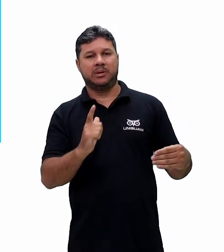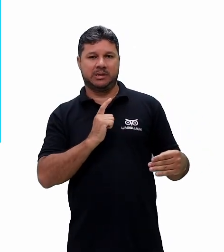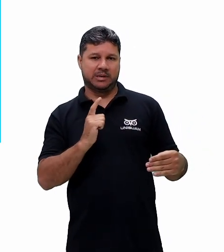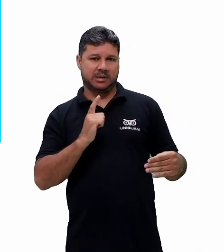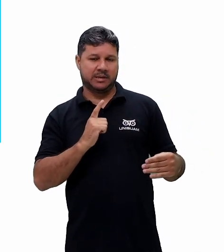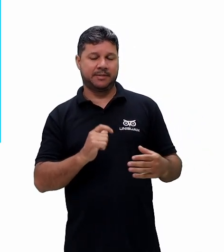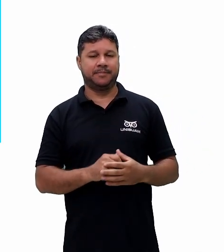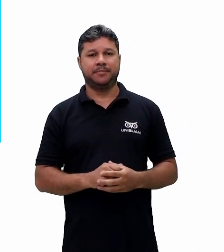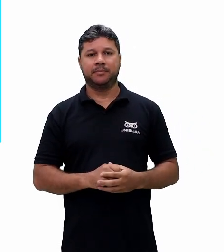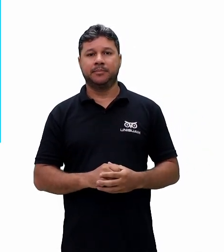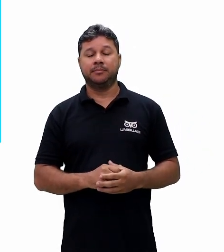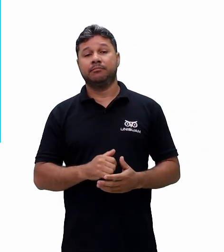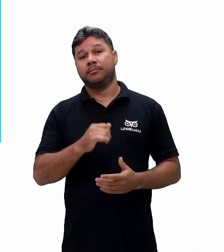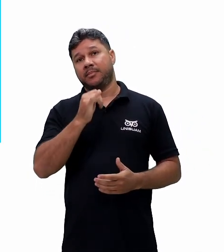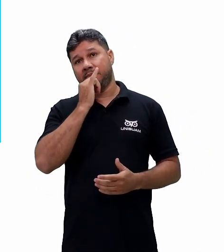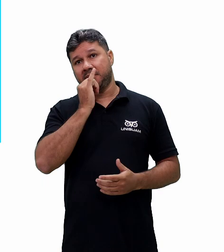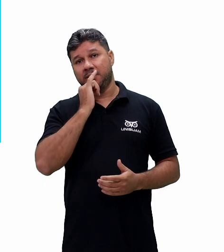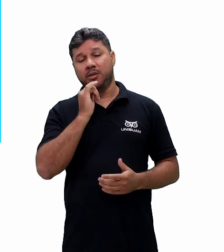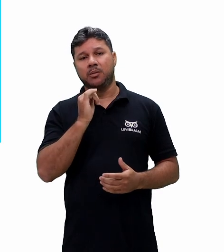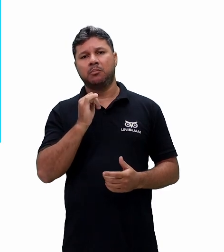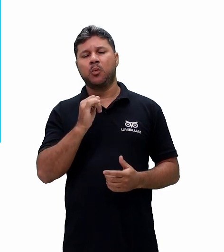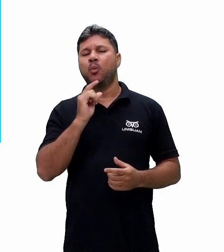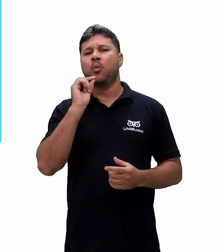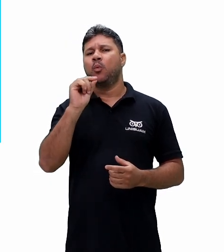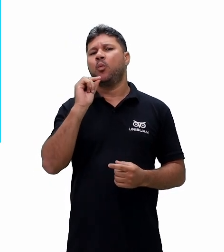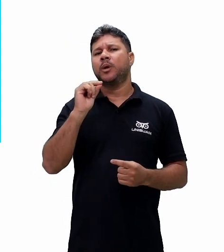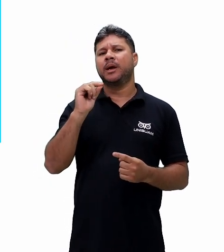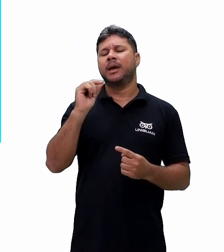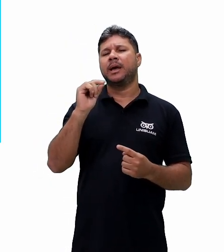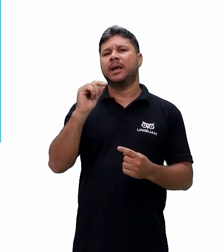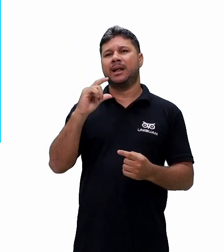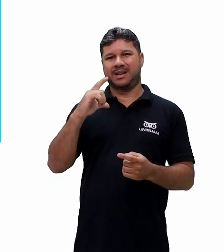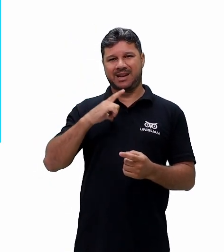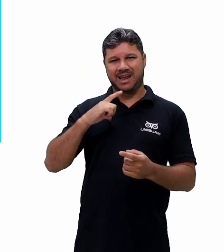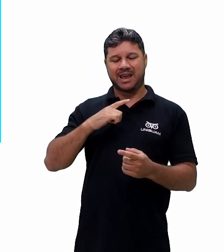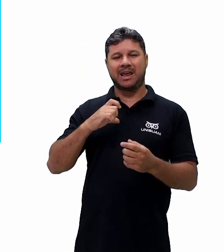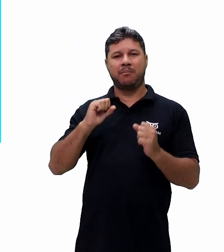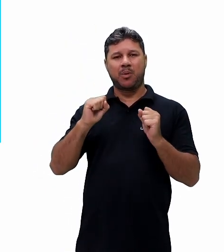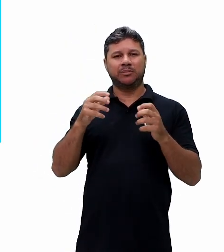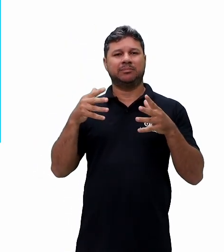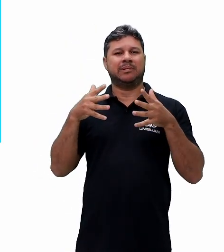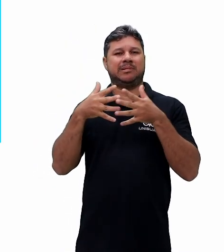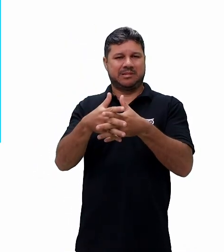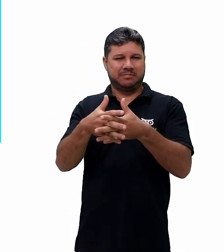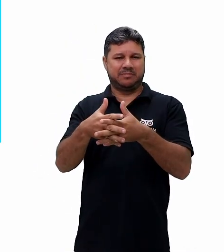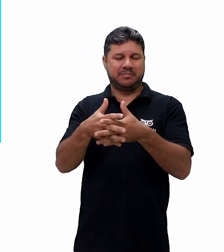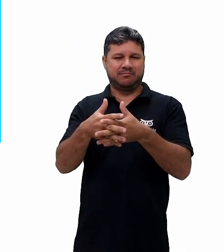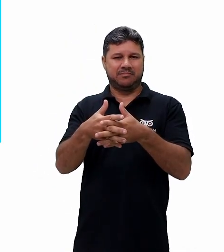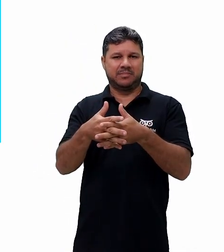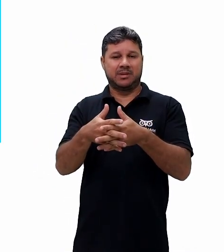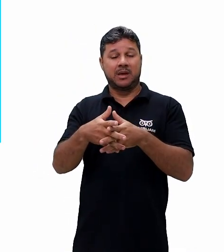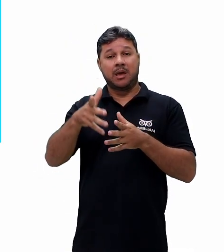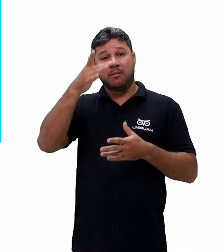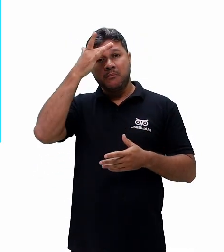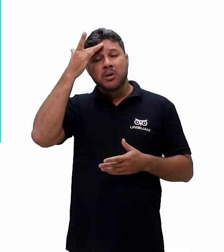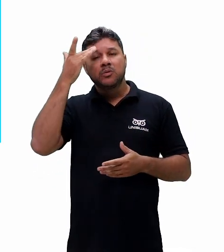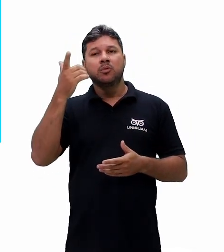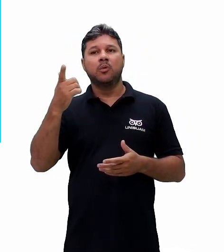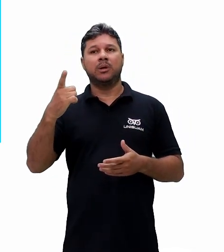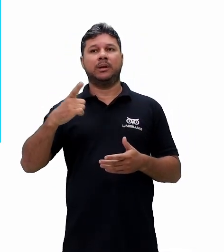indivíduo? Ou seja, quais fatores podem atrapalhar no ganho